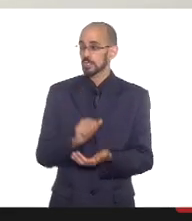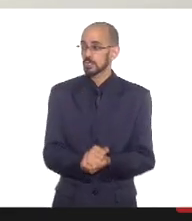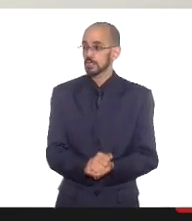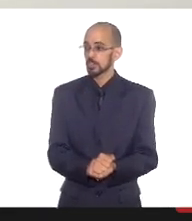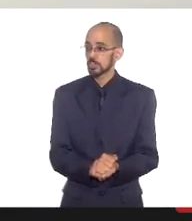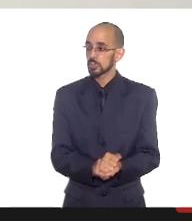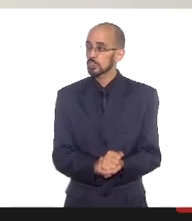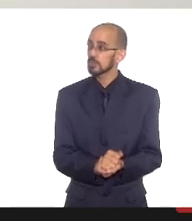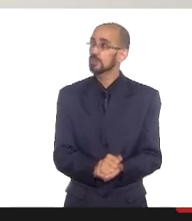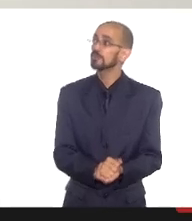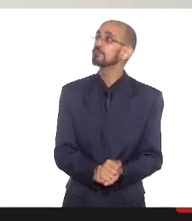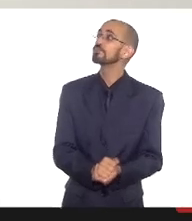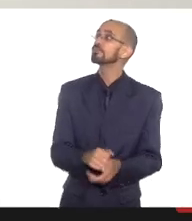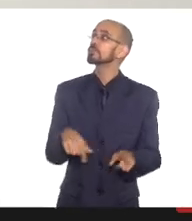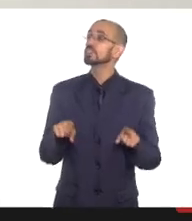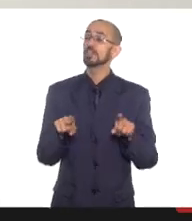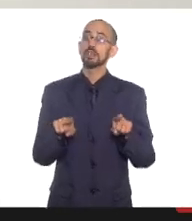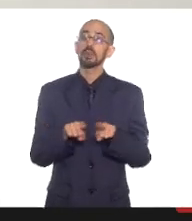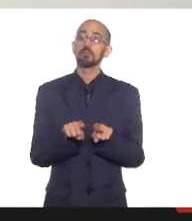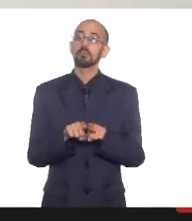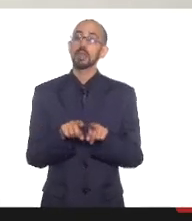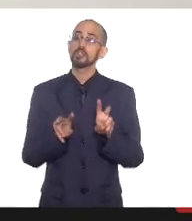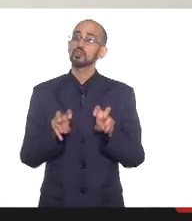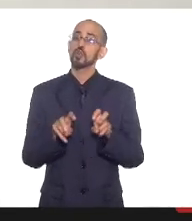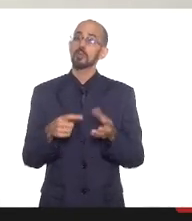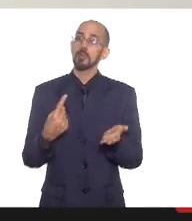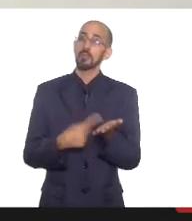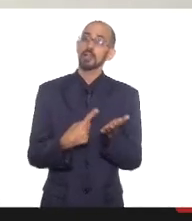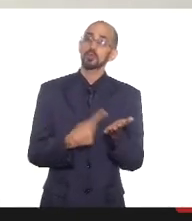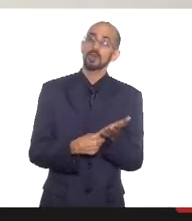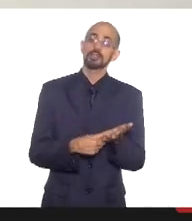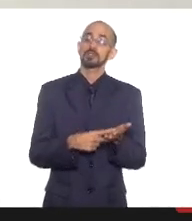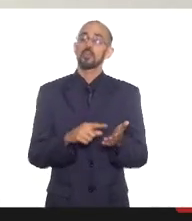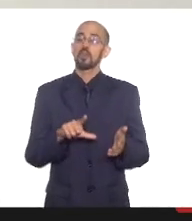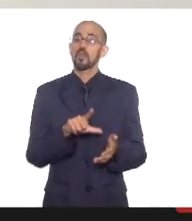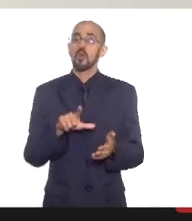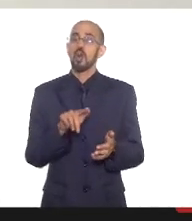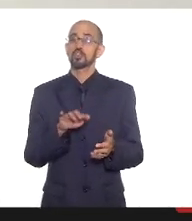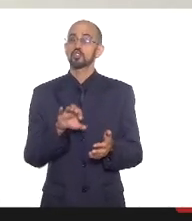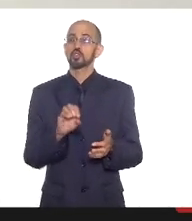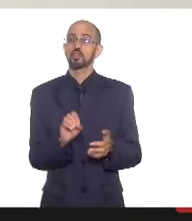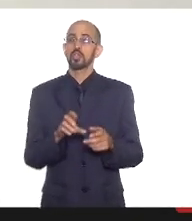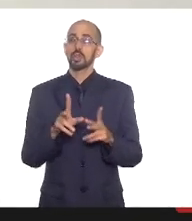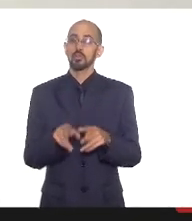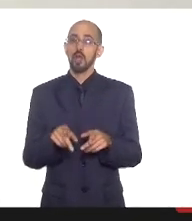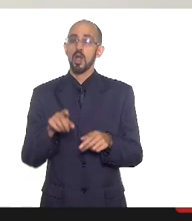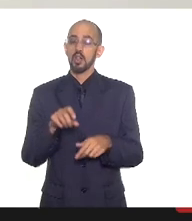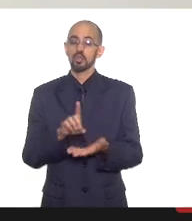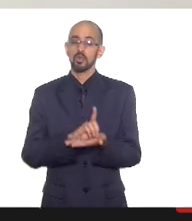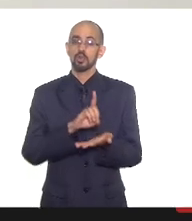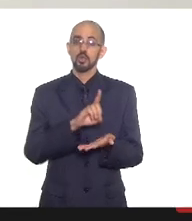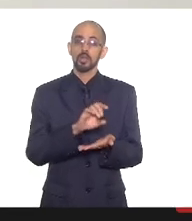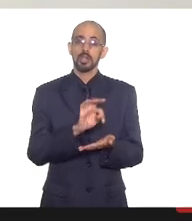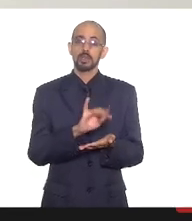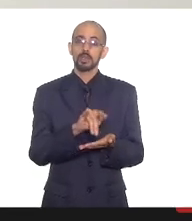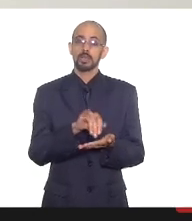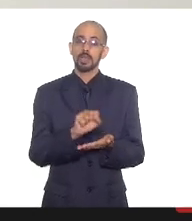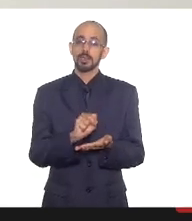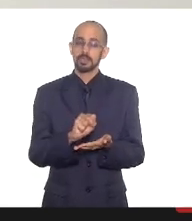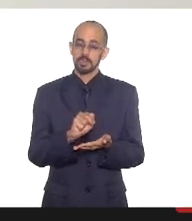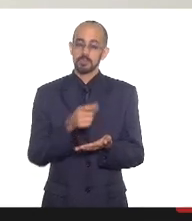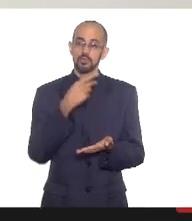né e com relação a pactuação é claro que tem como Dra Thaíssa já colocou essa abertura na